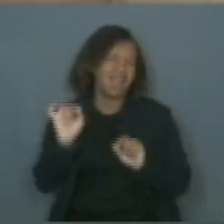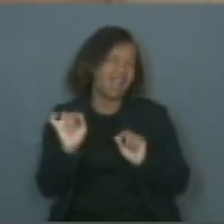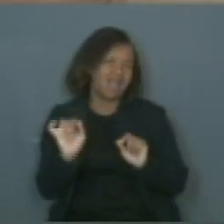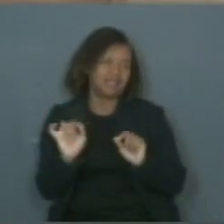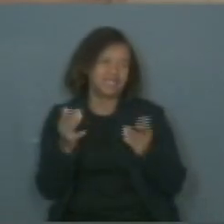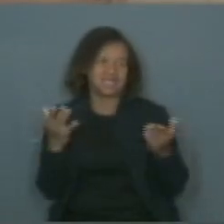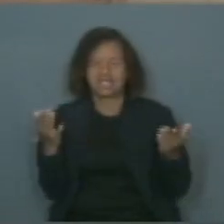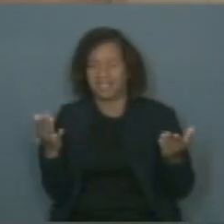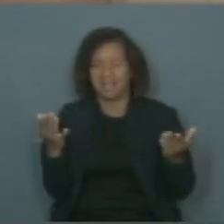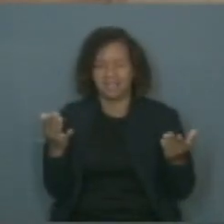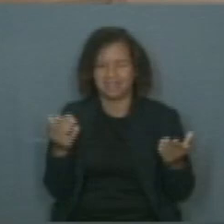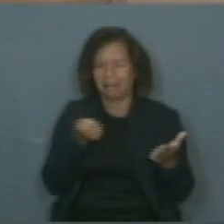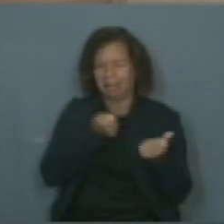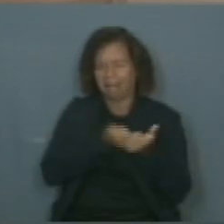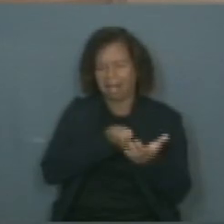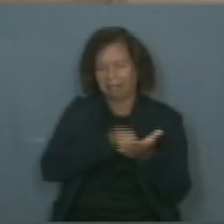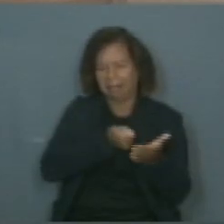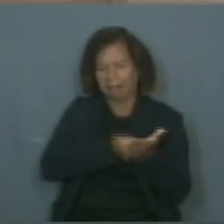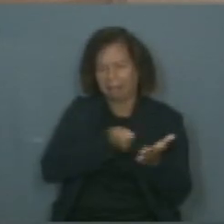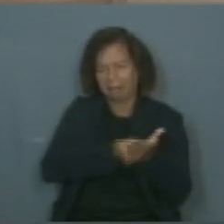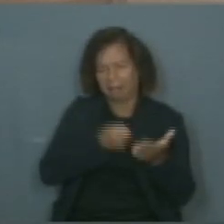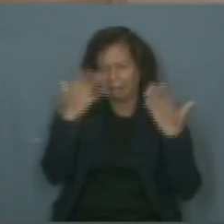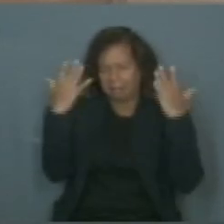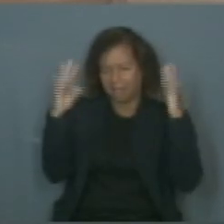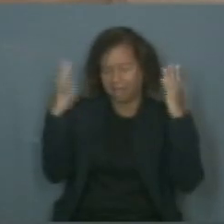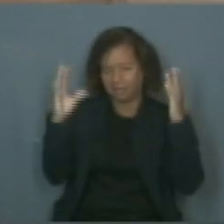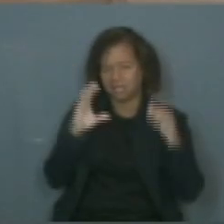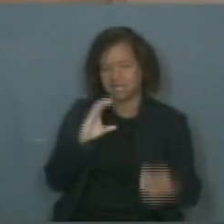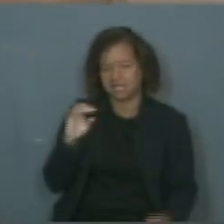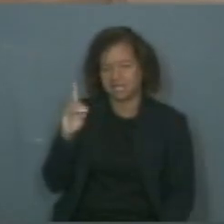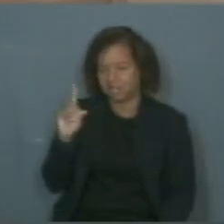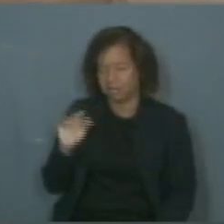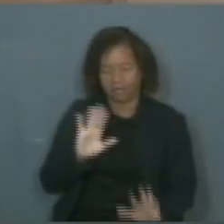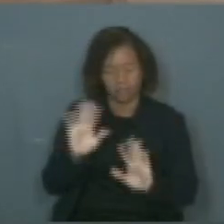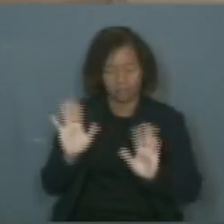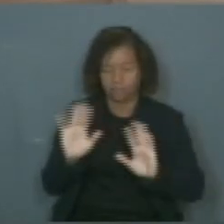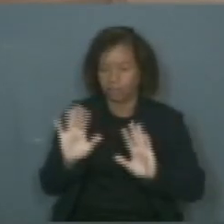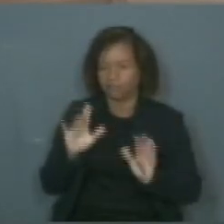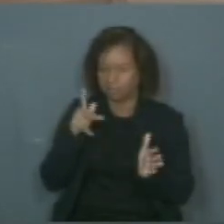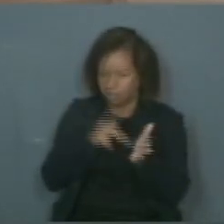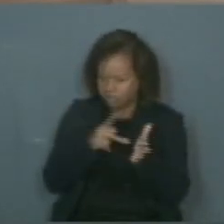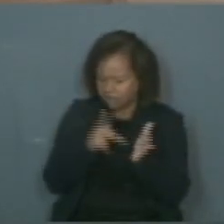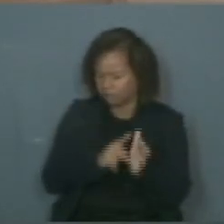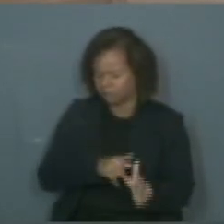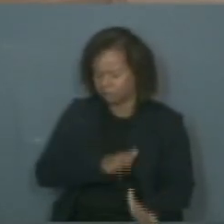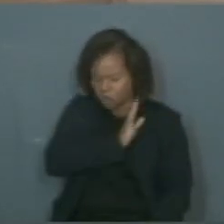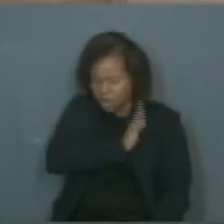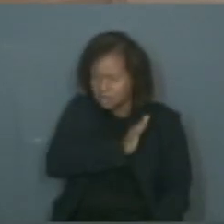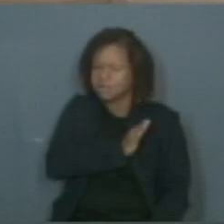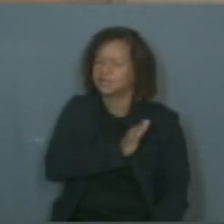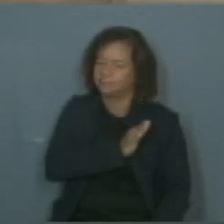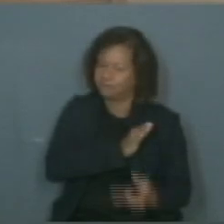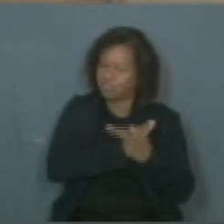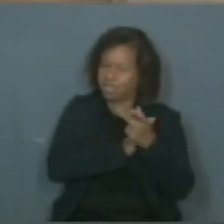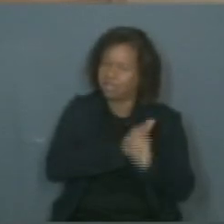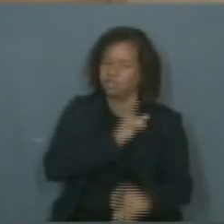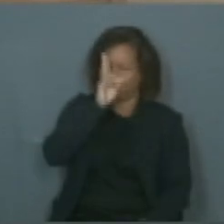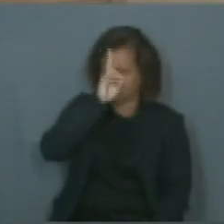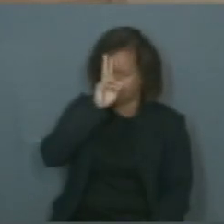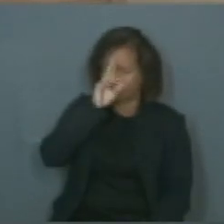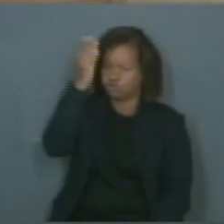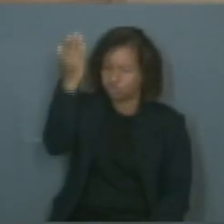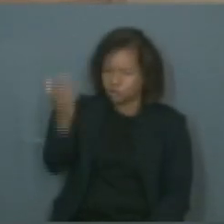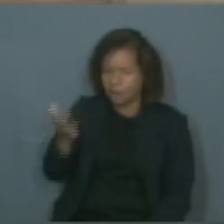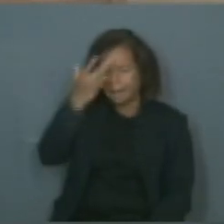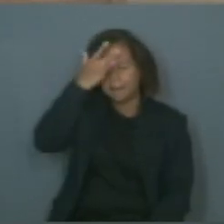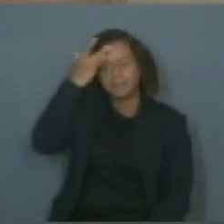estão pegando no pé dos aplausos da vereadora Cida. De jeito nenhum, vereadora. De verdade, de coração. Sei da história da senhora, a